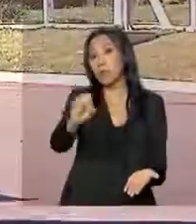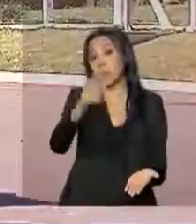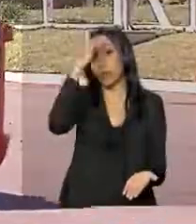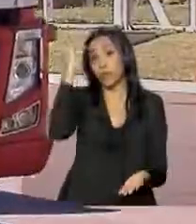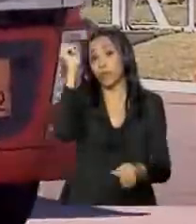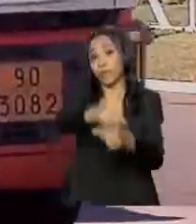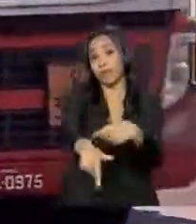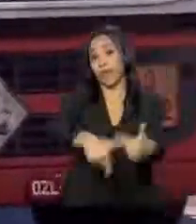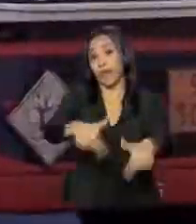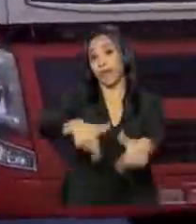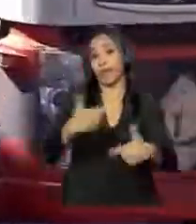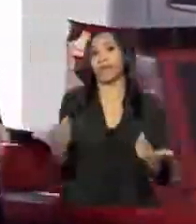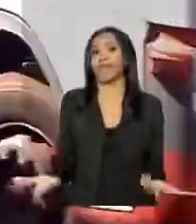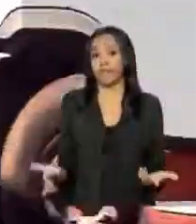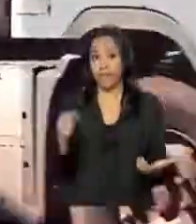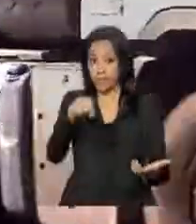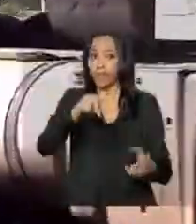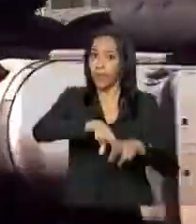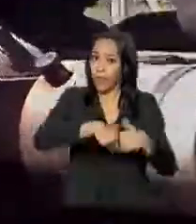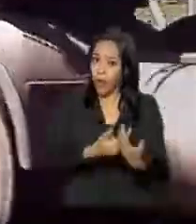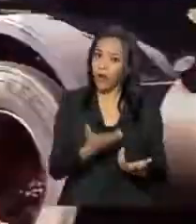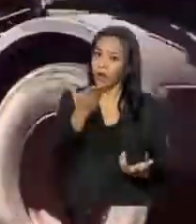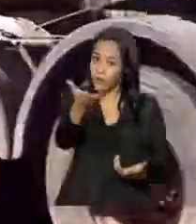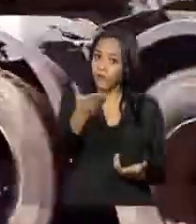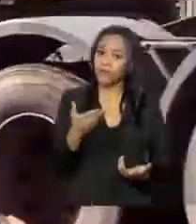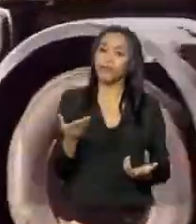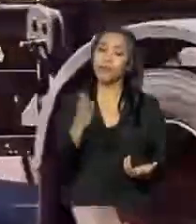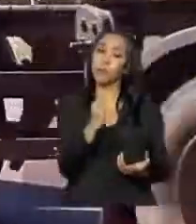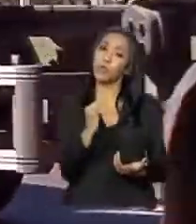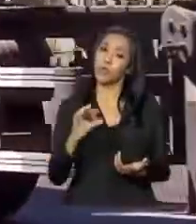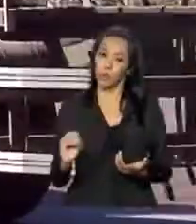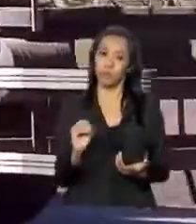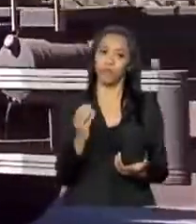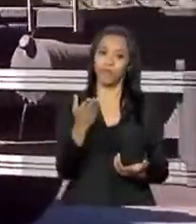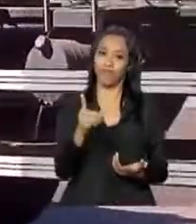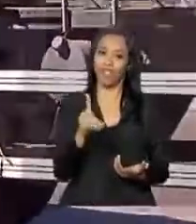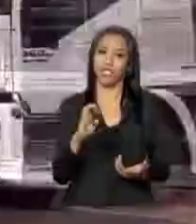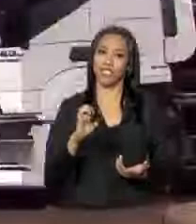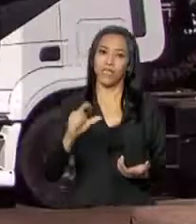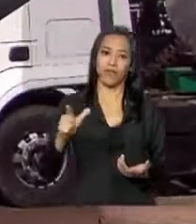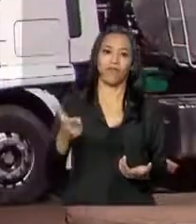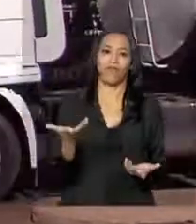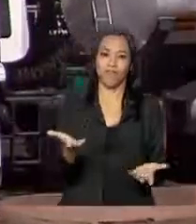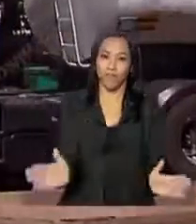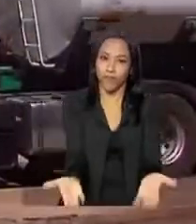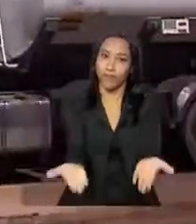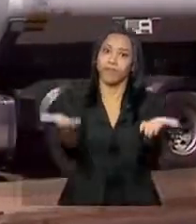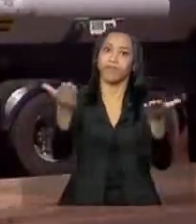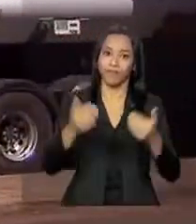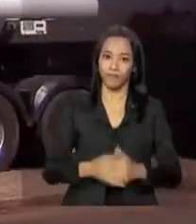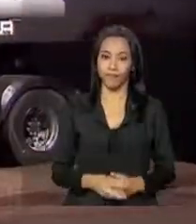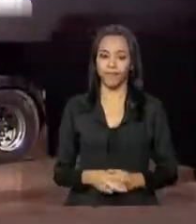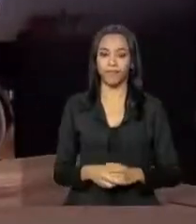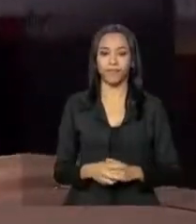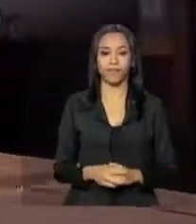funcionários direto, Tudo em prol em relação ao que o biodiesel ele vem puxando,